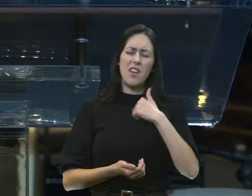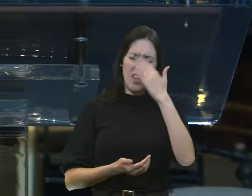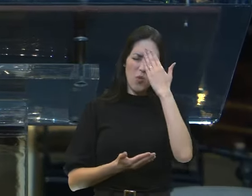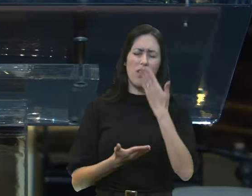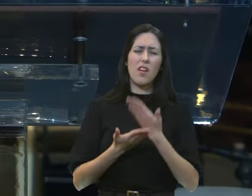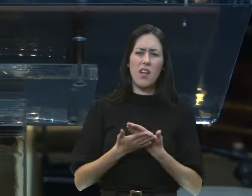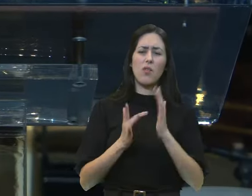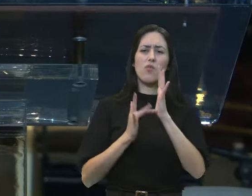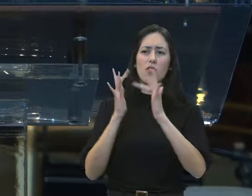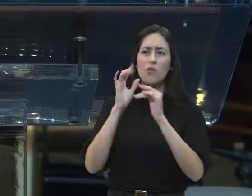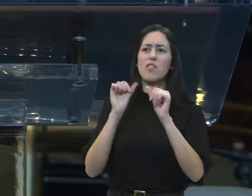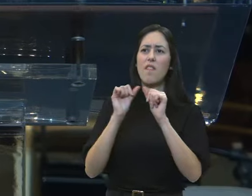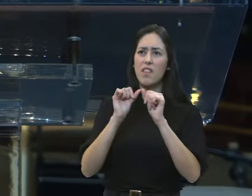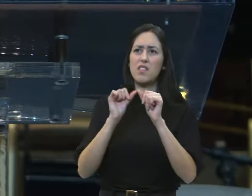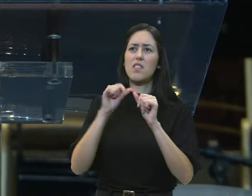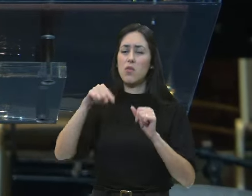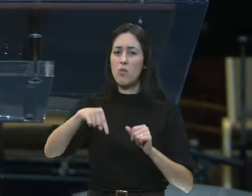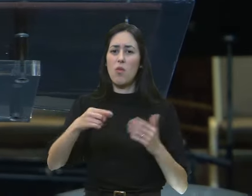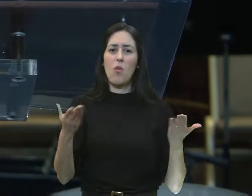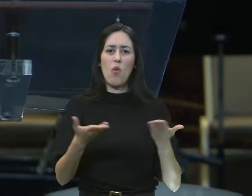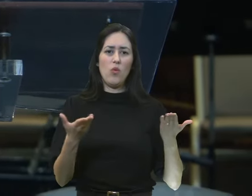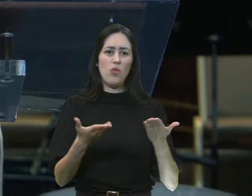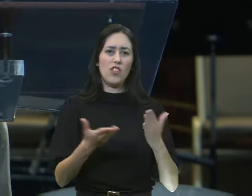está fazendo isso hoje nesse lugar.